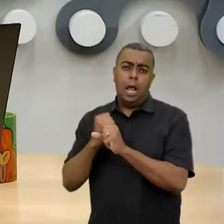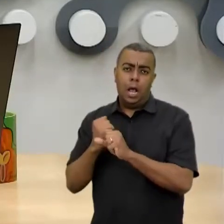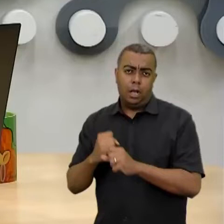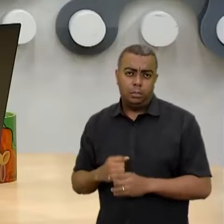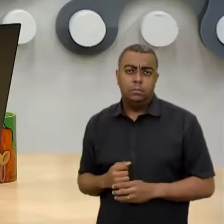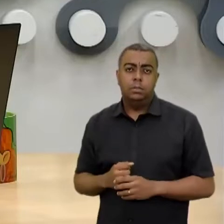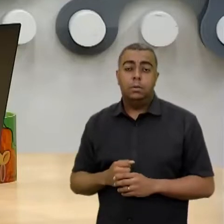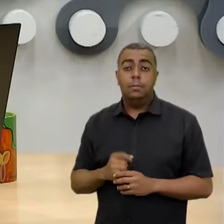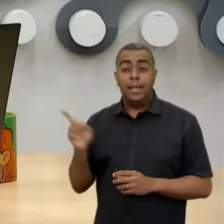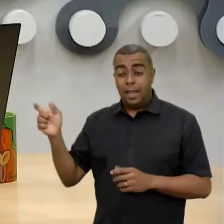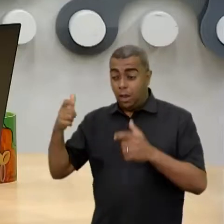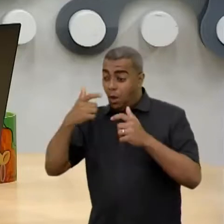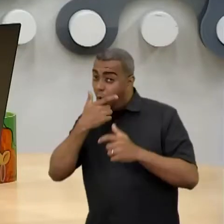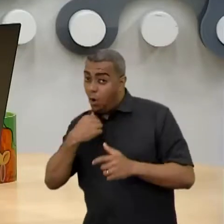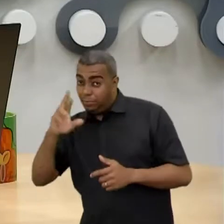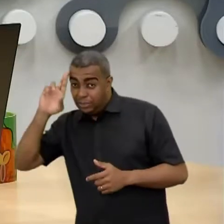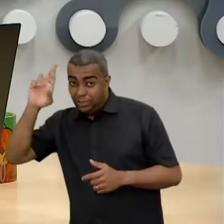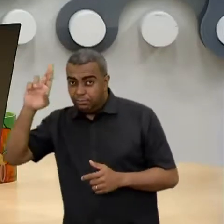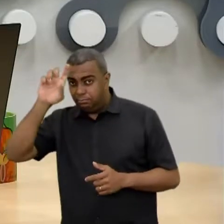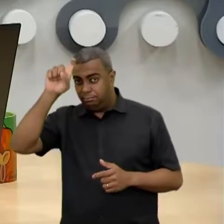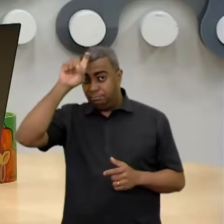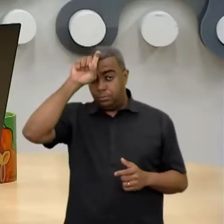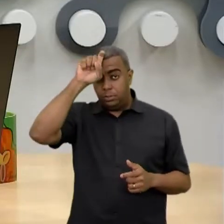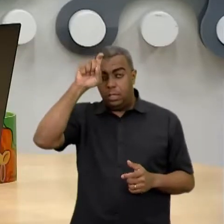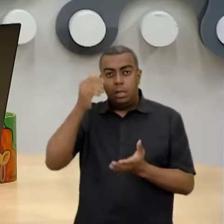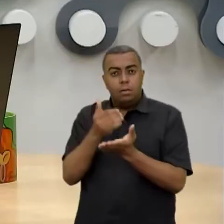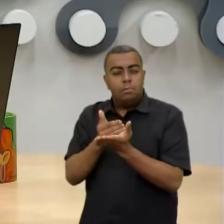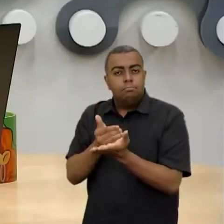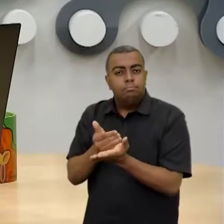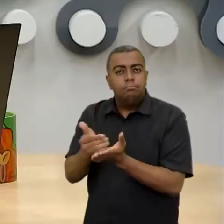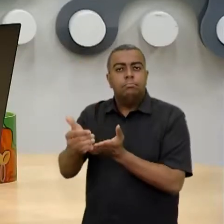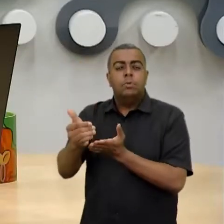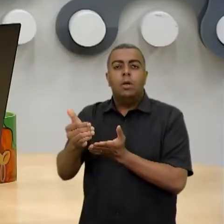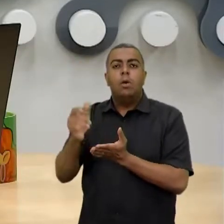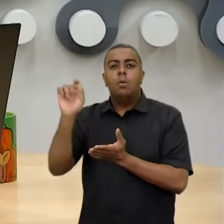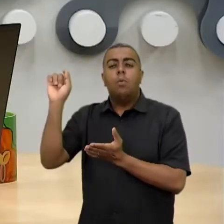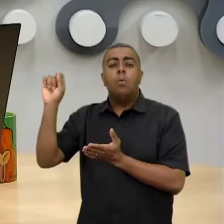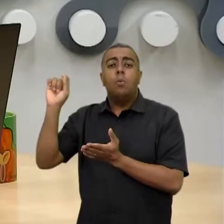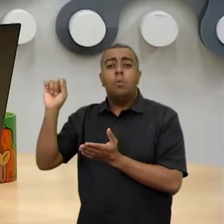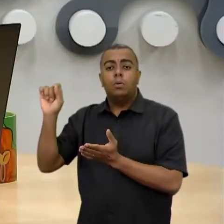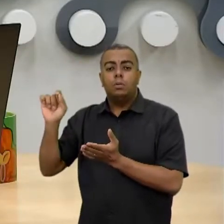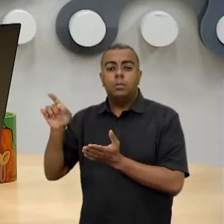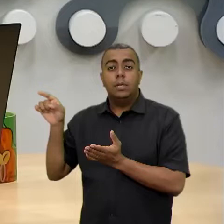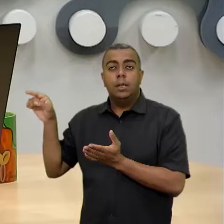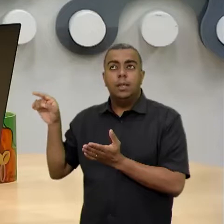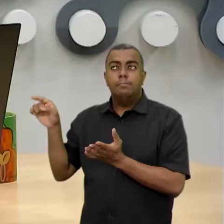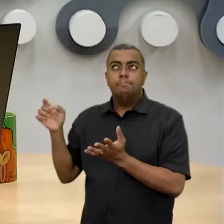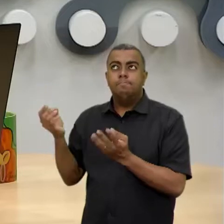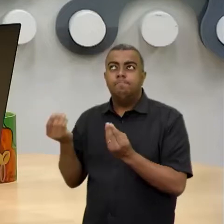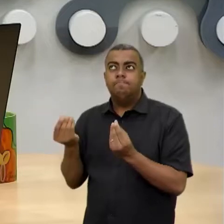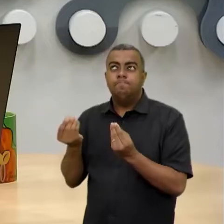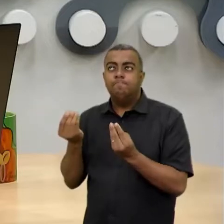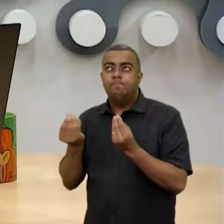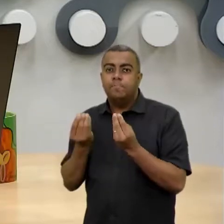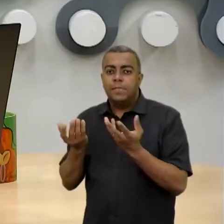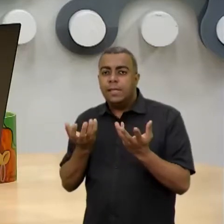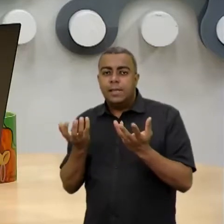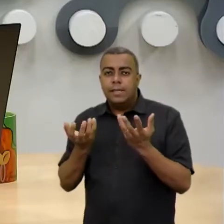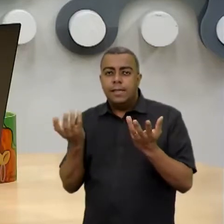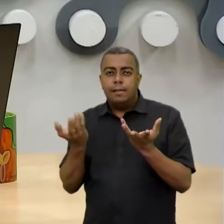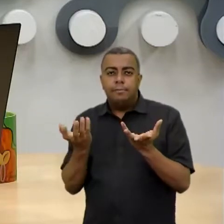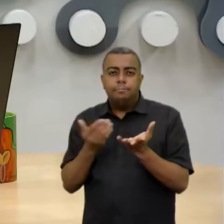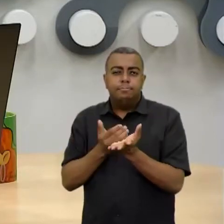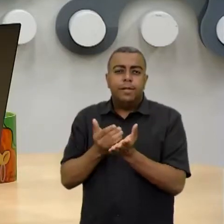E Zumbi dos Palmares, como uma grande liderança, ele surge aí até para ser digamos assim,